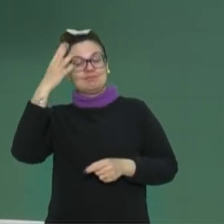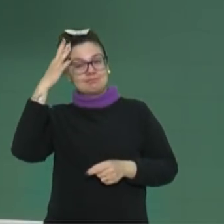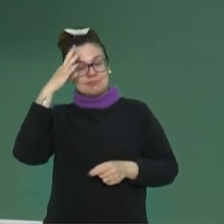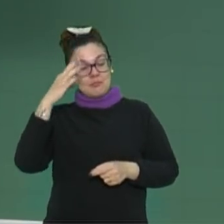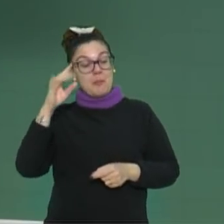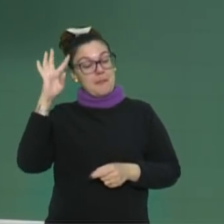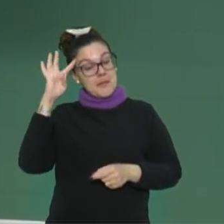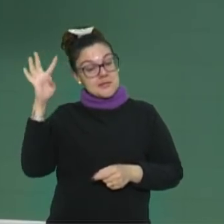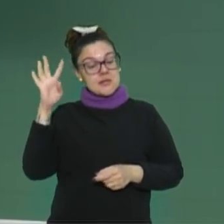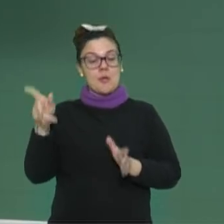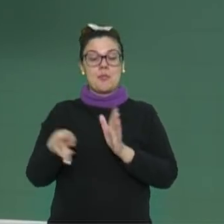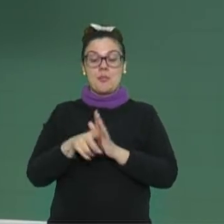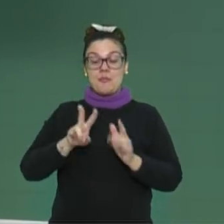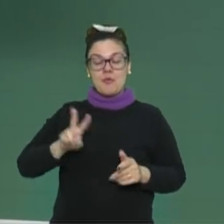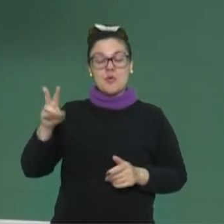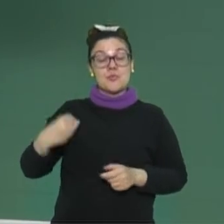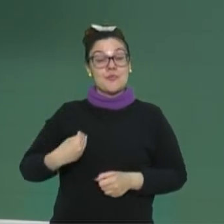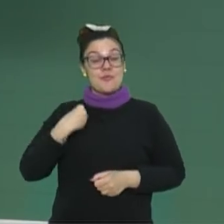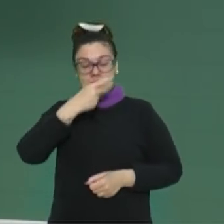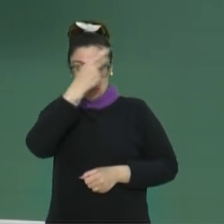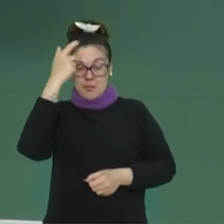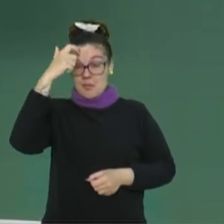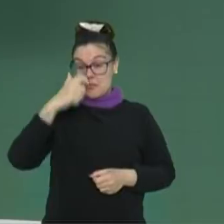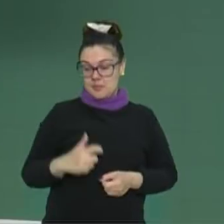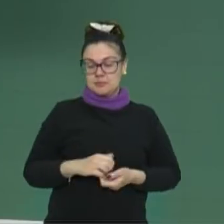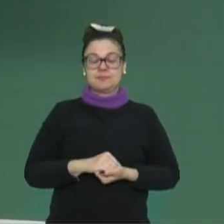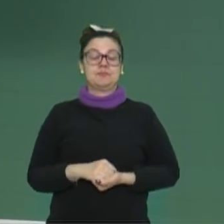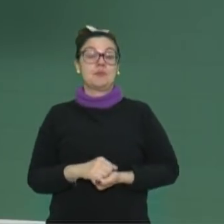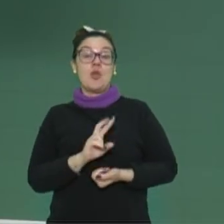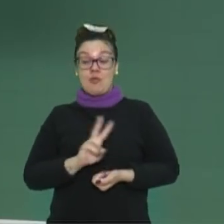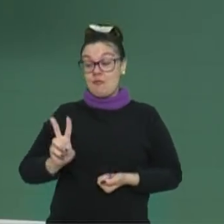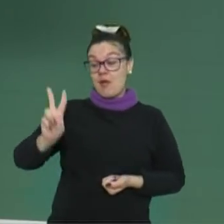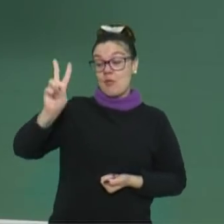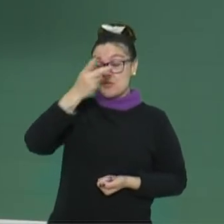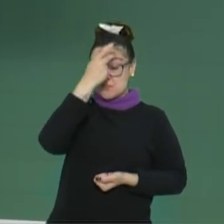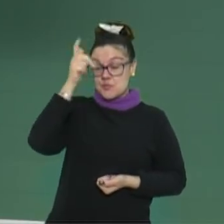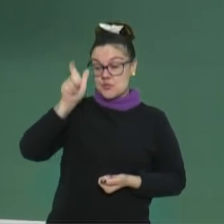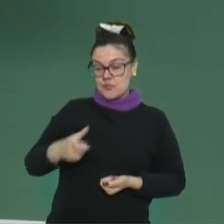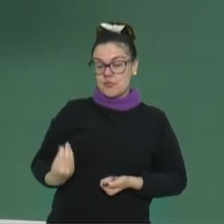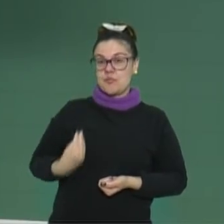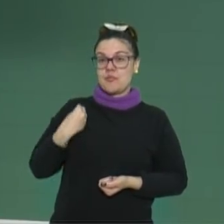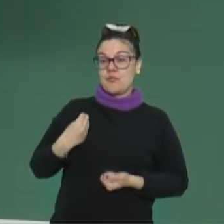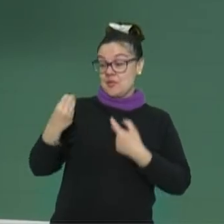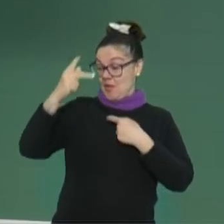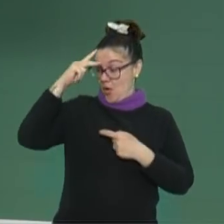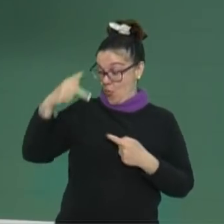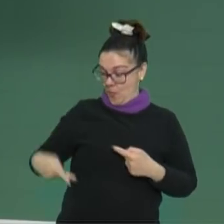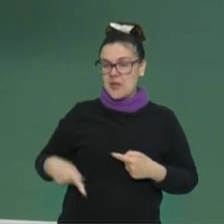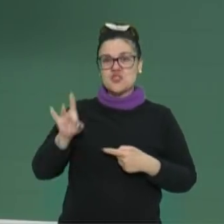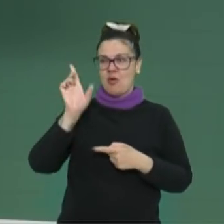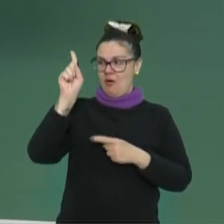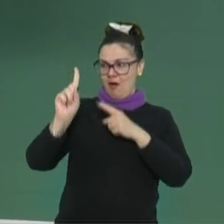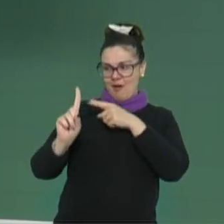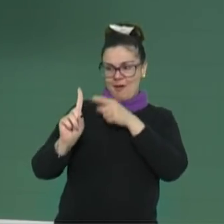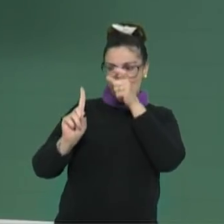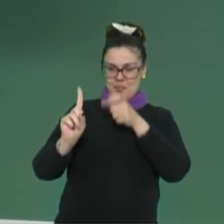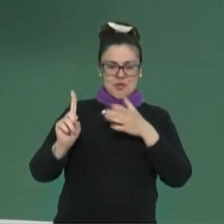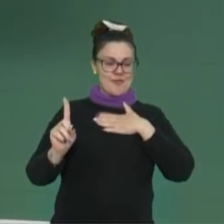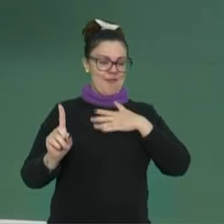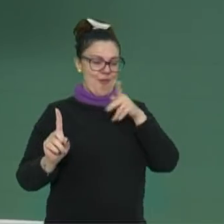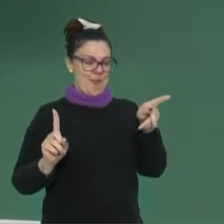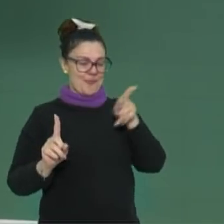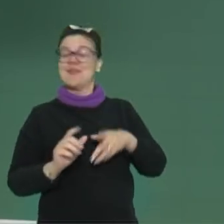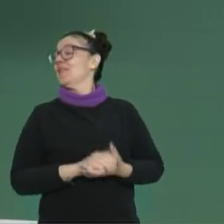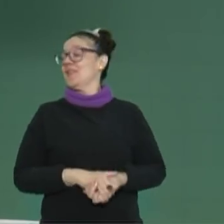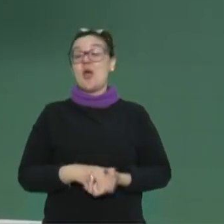pensar valores referentes à vida humana. Então, valores à vida humana não é só a sua vida humana, não é só a minha vida humana, é a